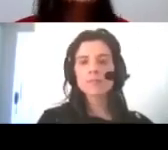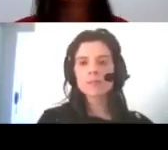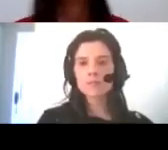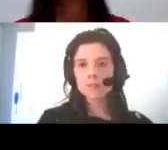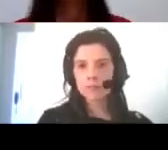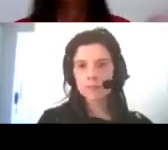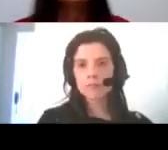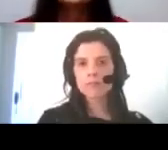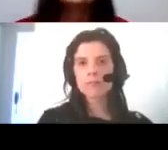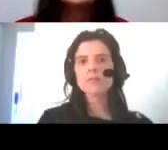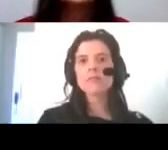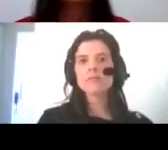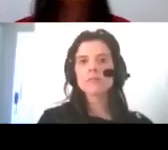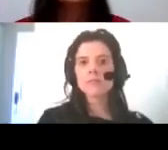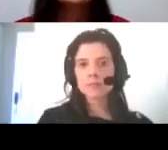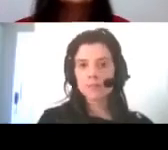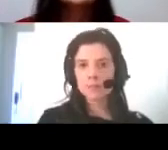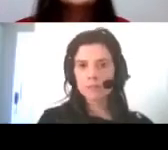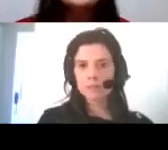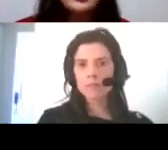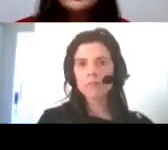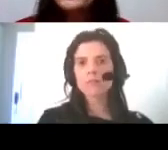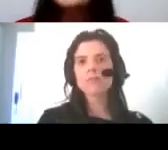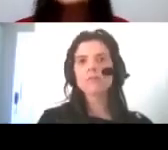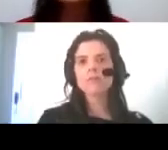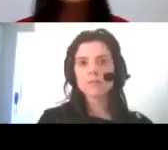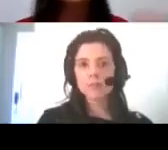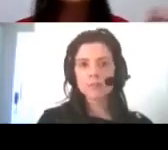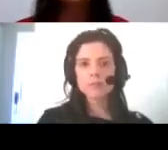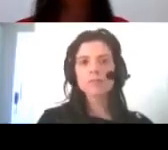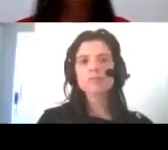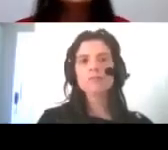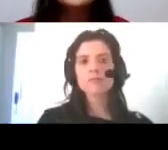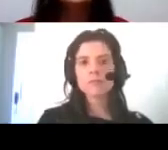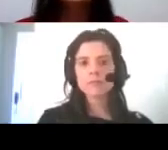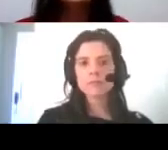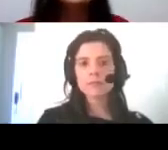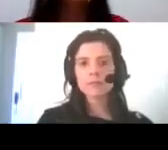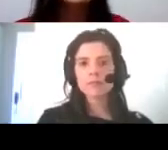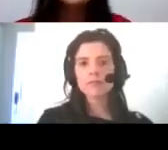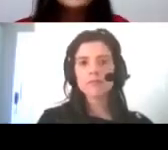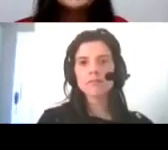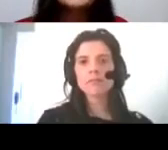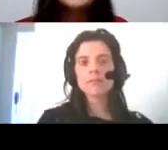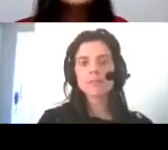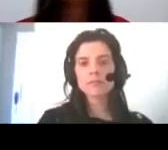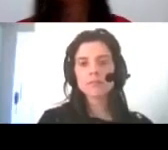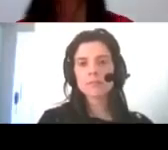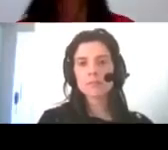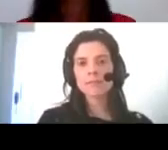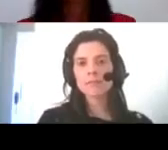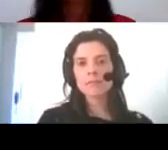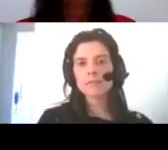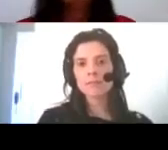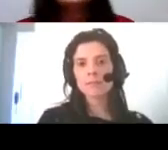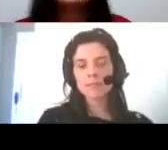que nós mencionamos agora em relação à legalidade, à impessoalidade, enfim, né, a moralidade.